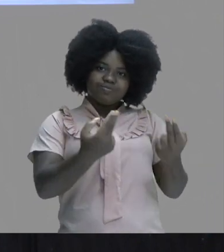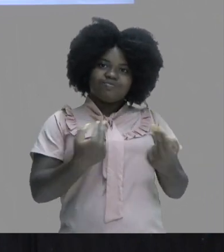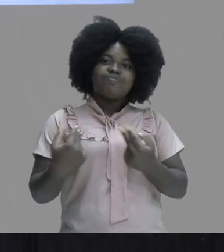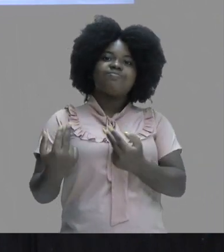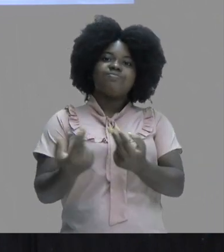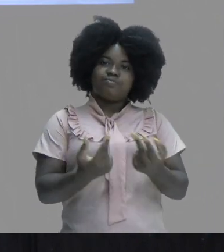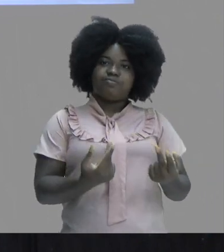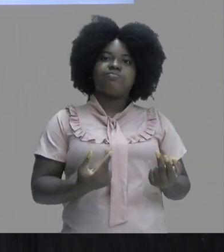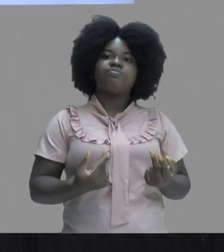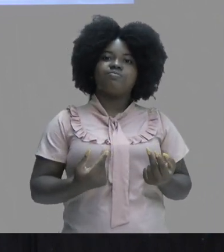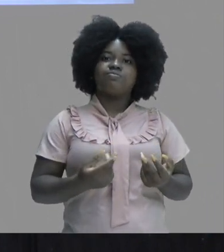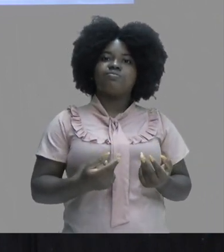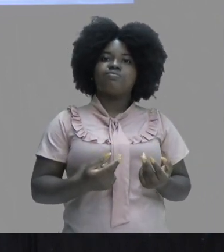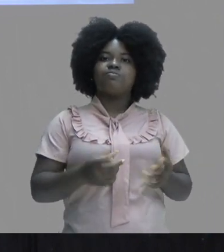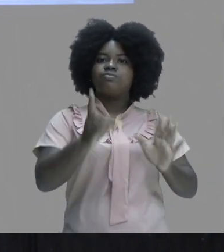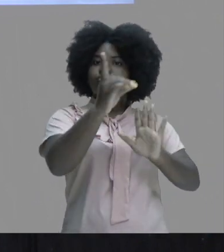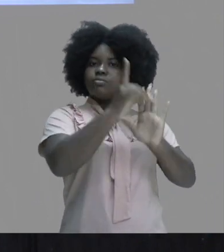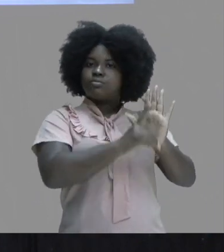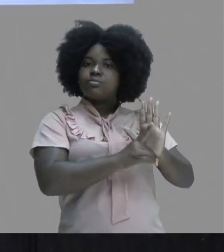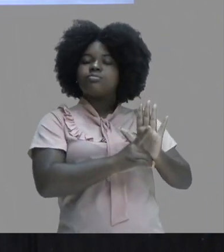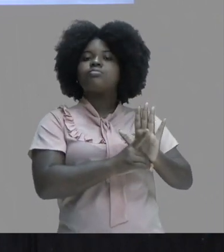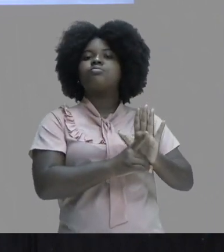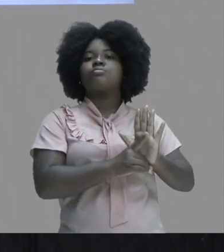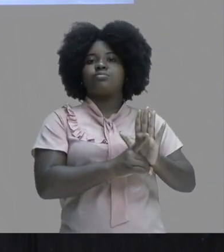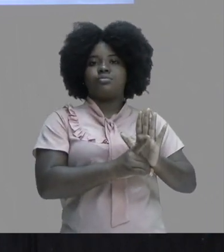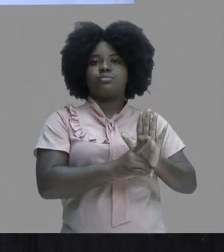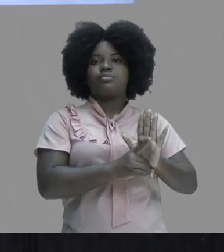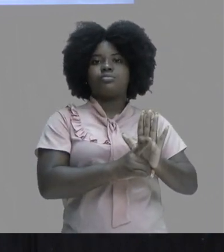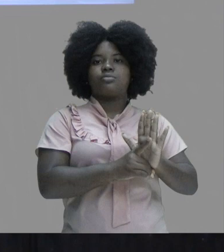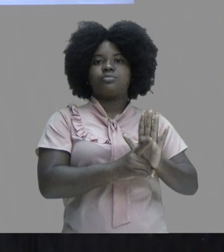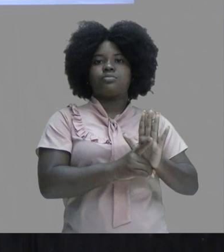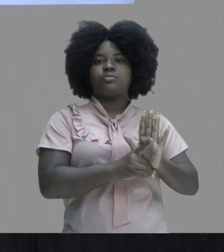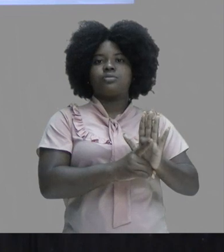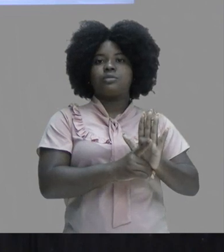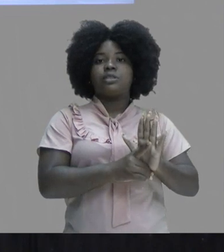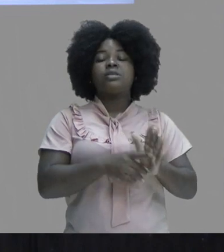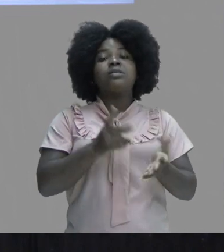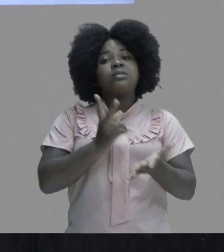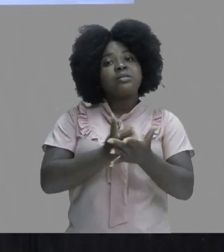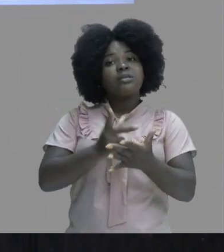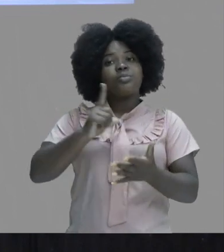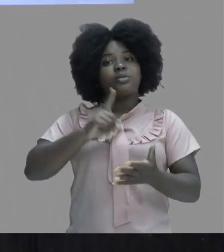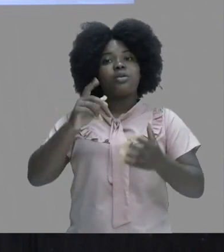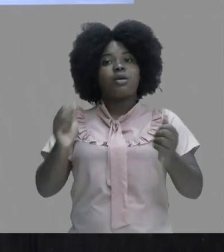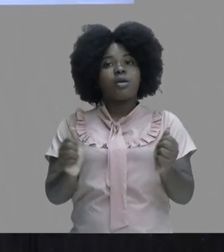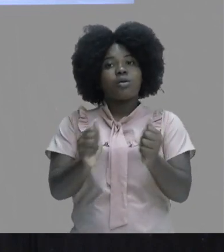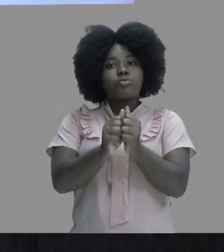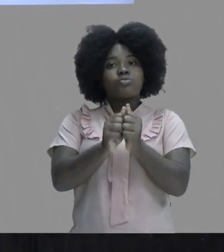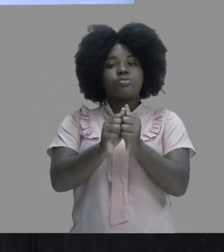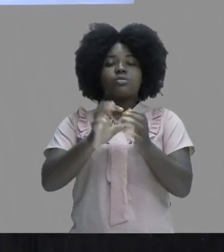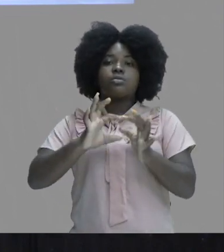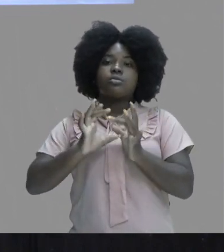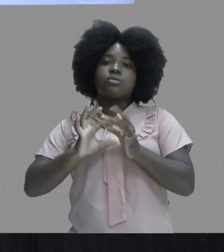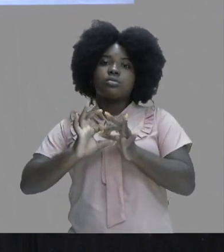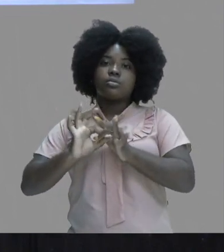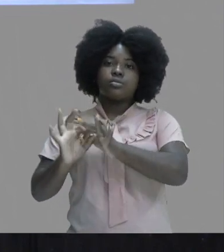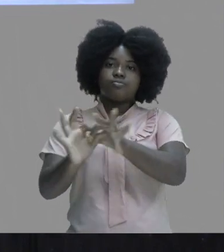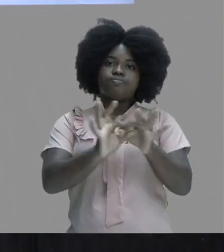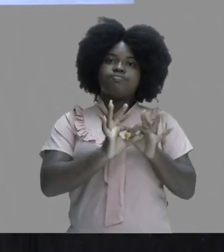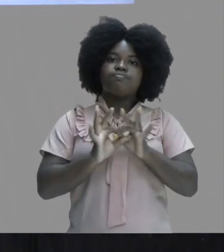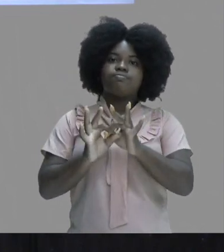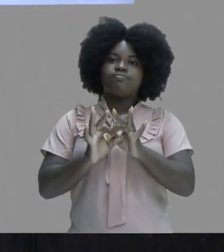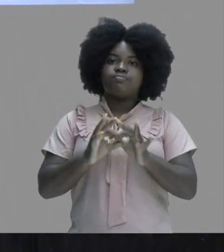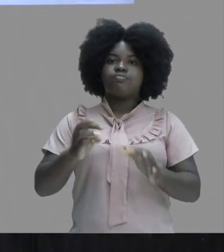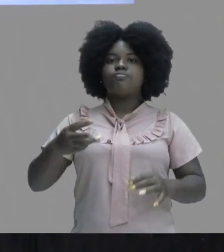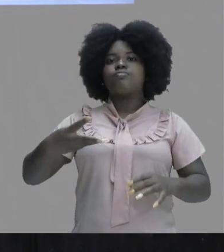e direitos. Não é isso? E devem agir uns com os outros com fraternidade. Artigo 3. Todo ser humano, toda